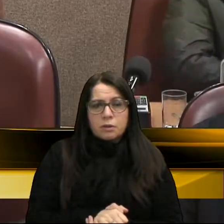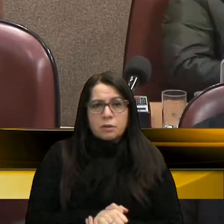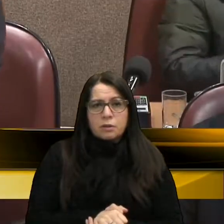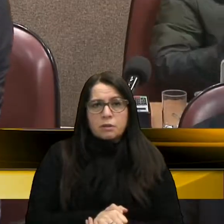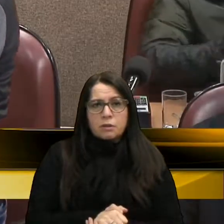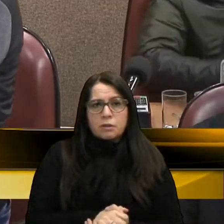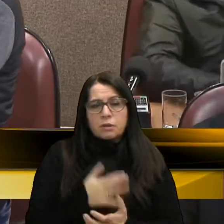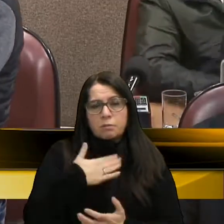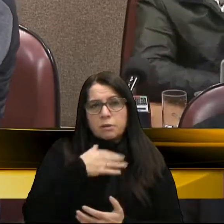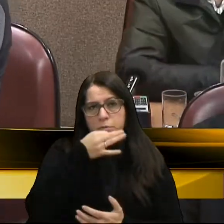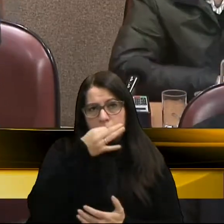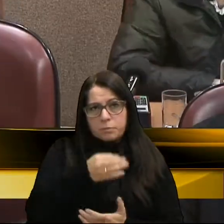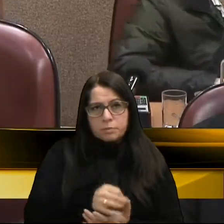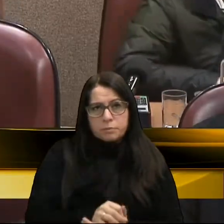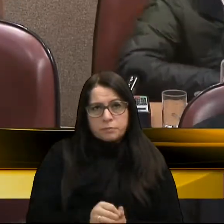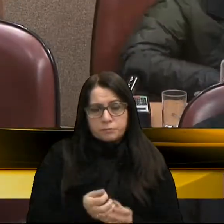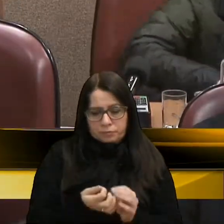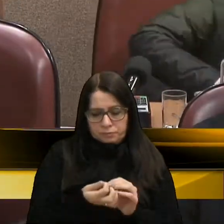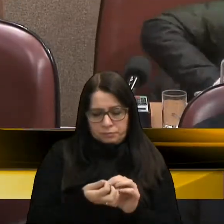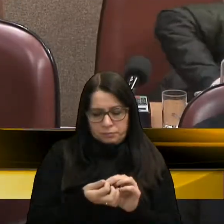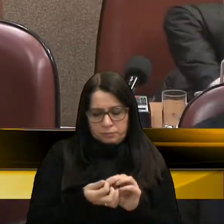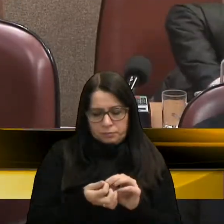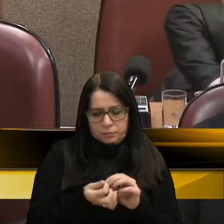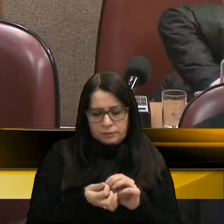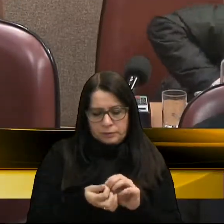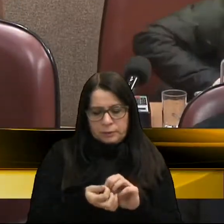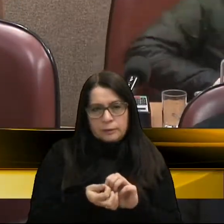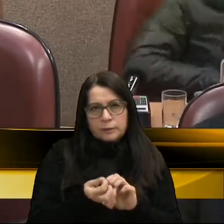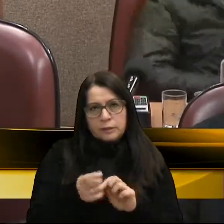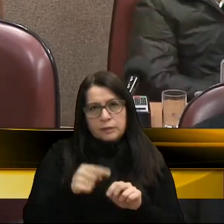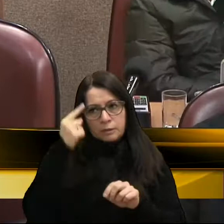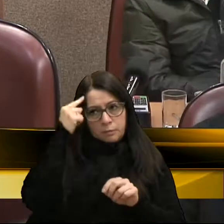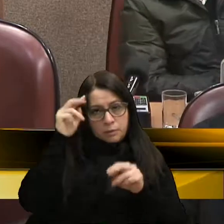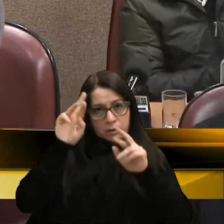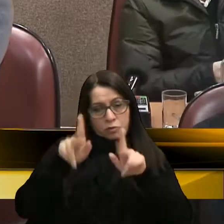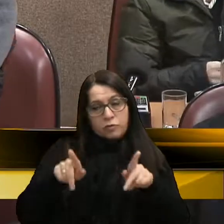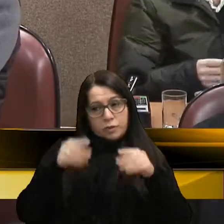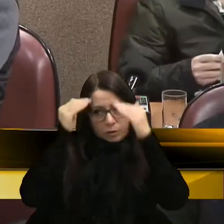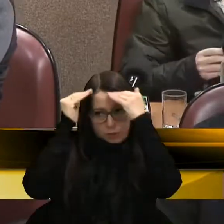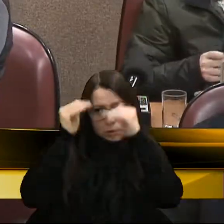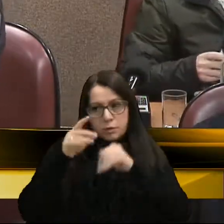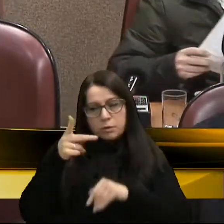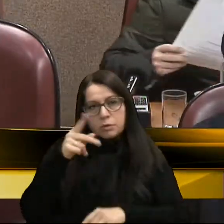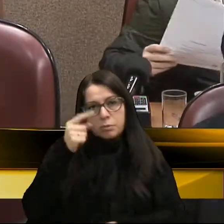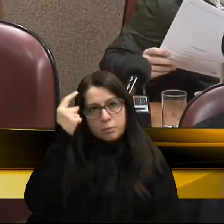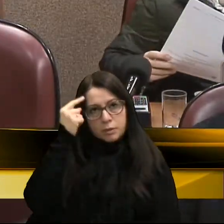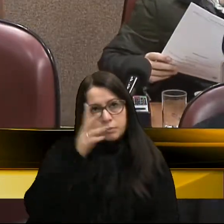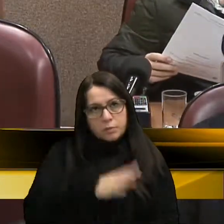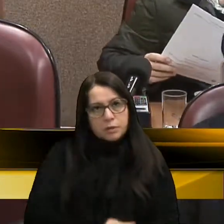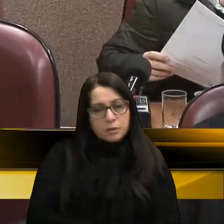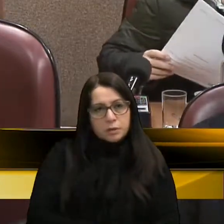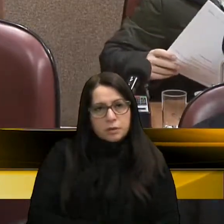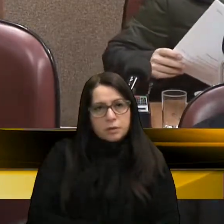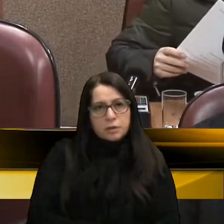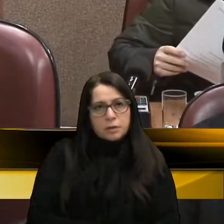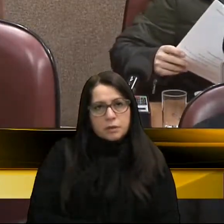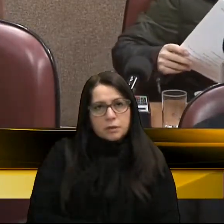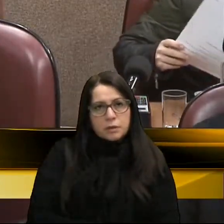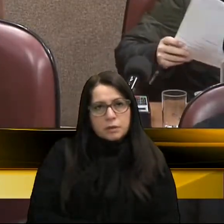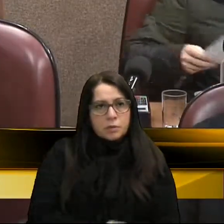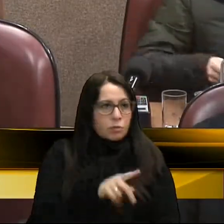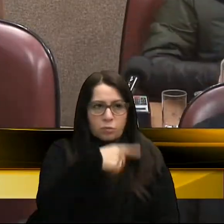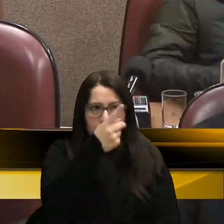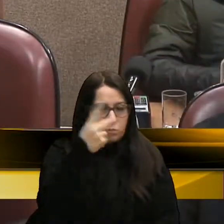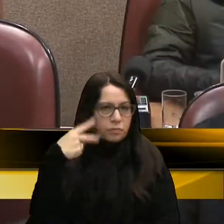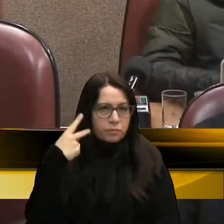meu entendimento, vereador. A senhora pensa diferente, eu respeito o seu pensamento. Não, senhora ou